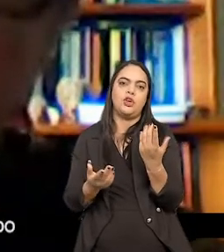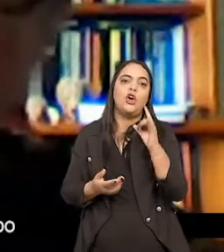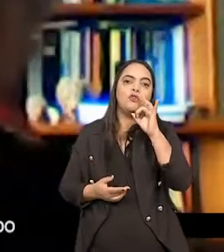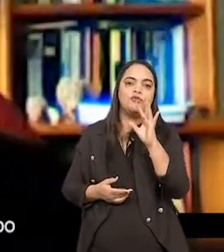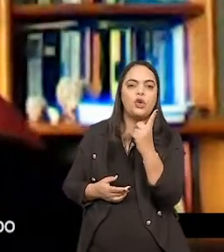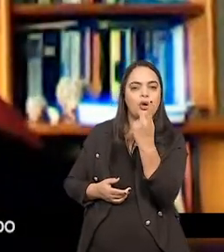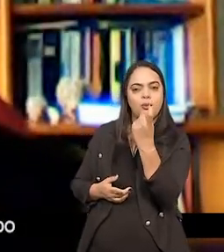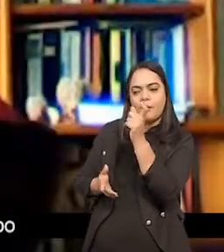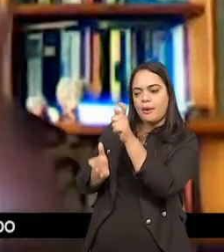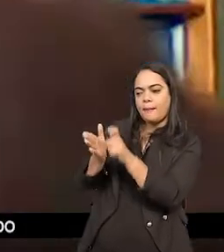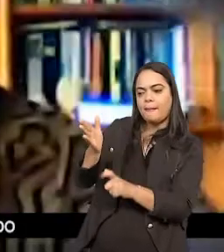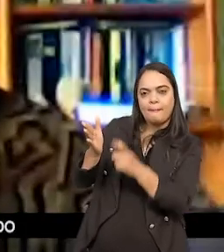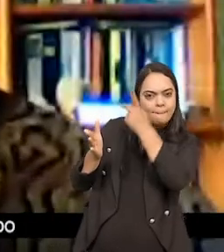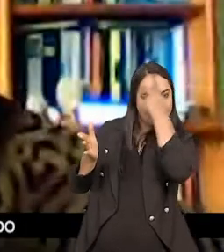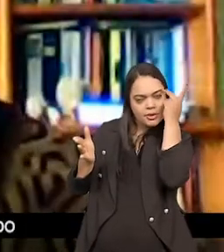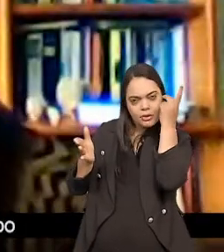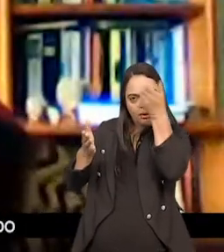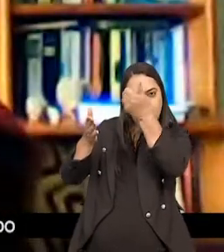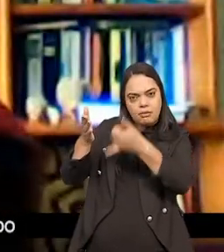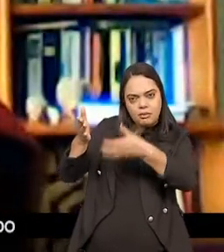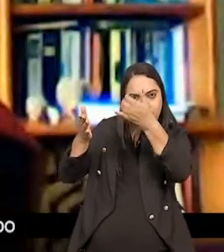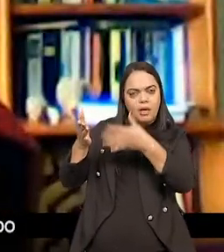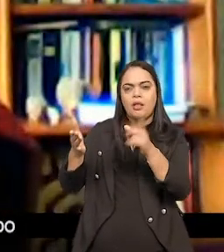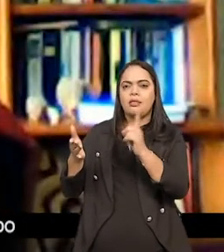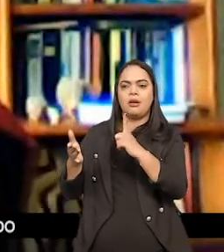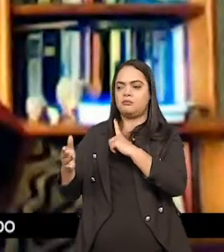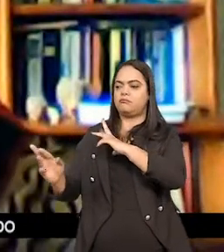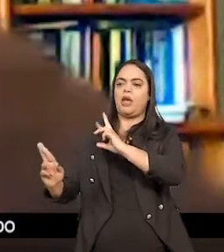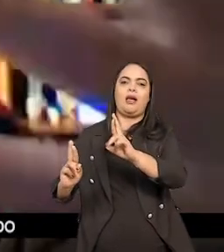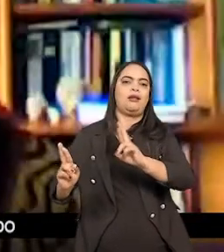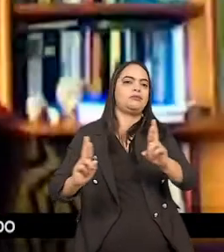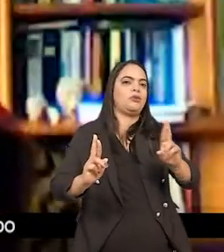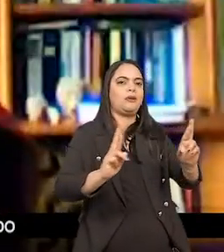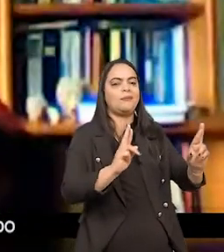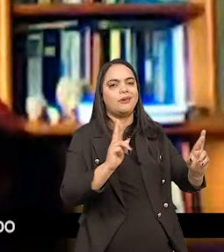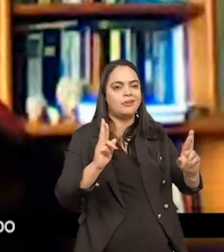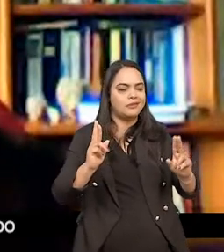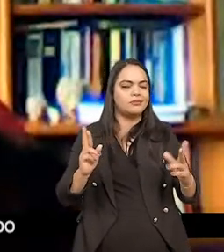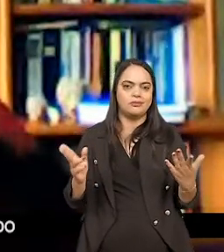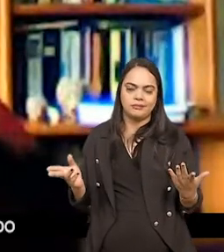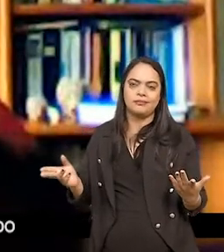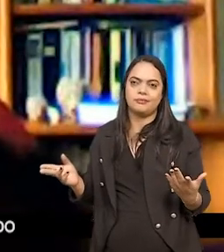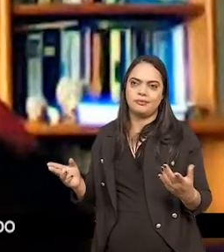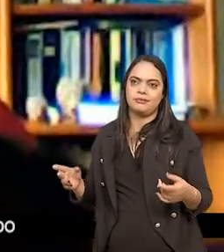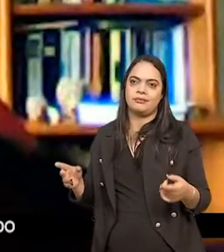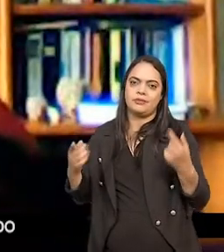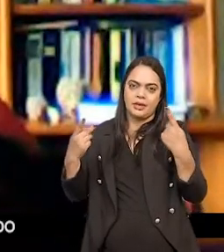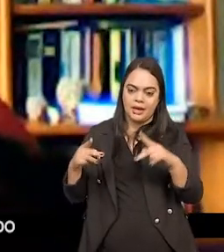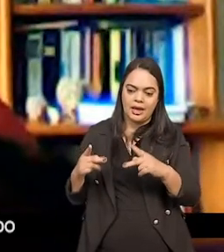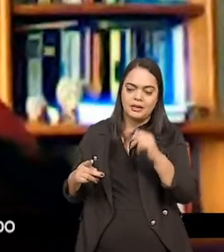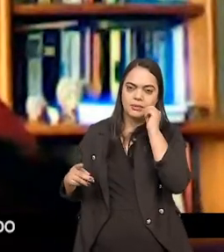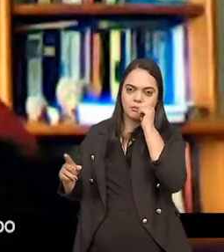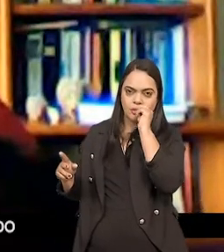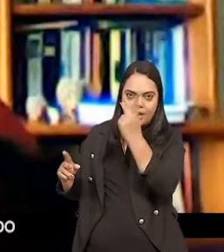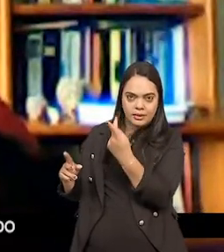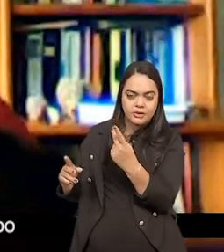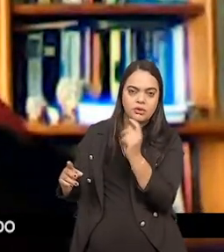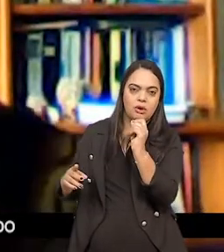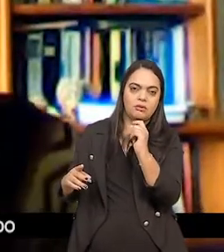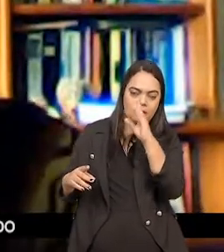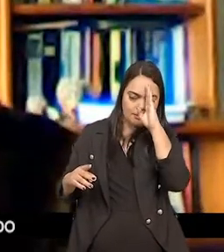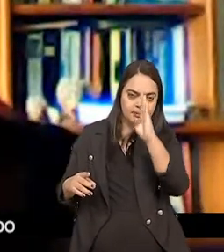é? Ela vai fazer relações com o momento tal e tal, e relações dessa biografada